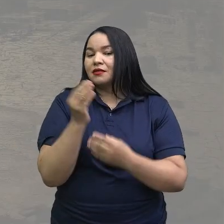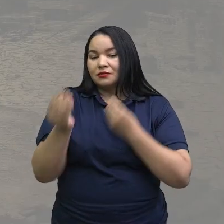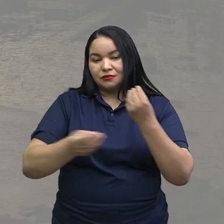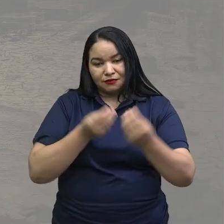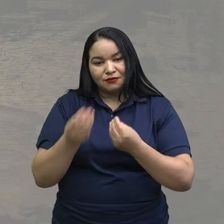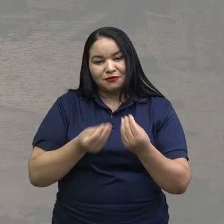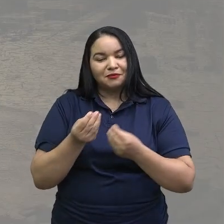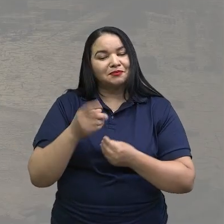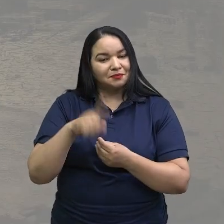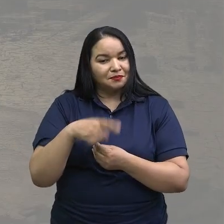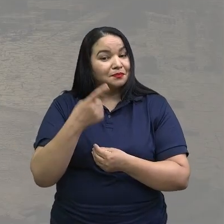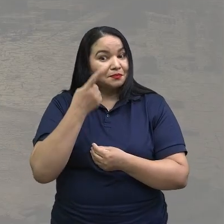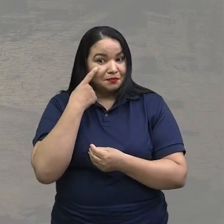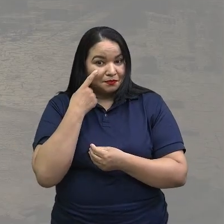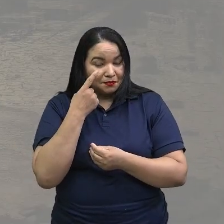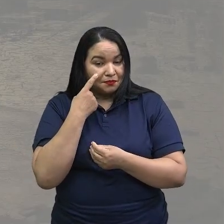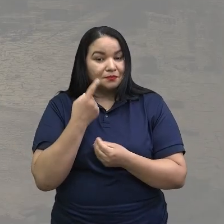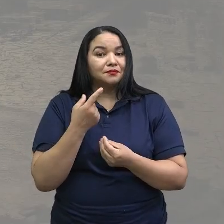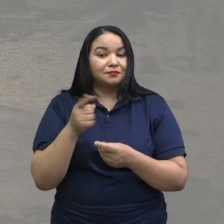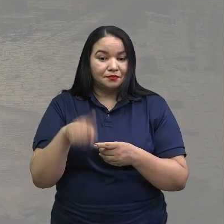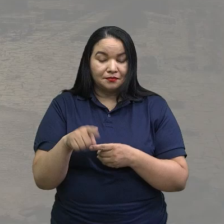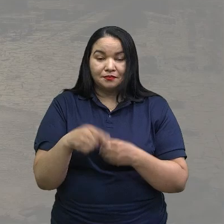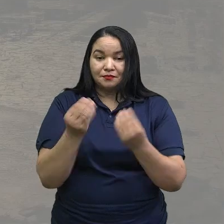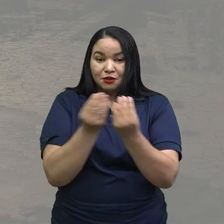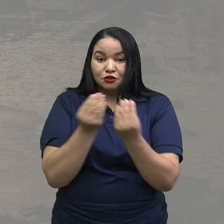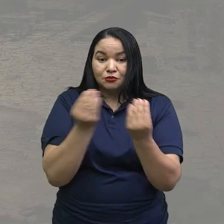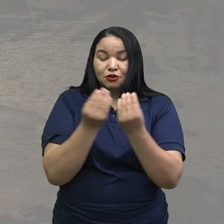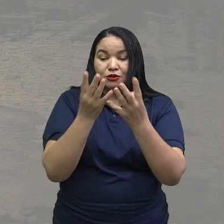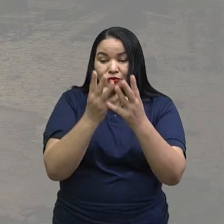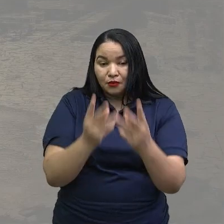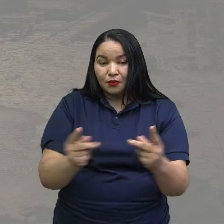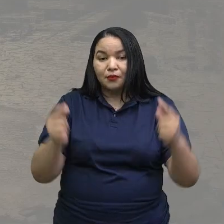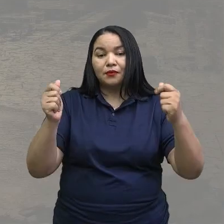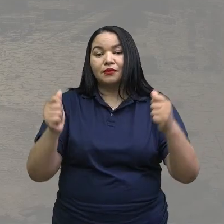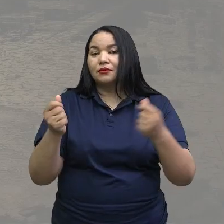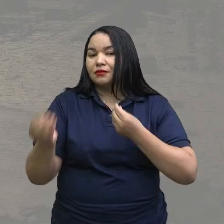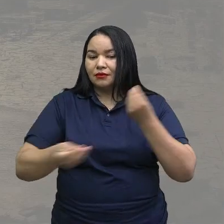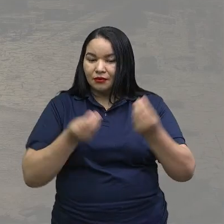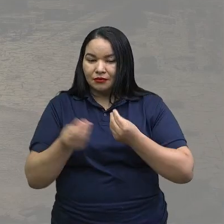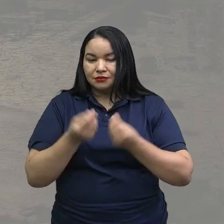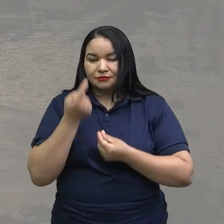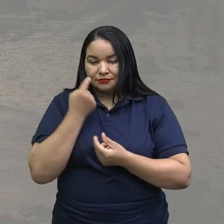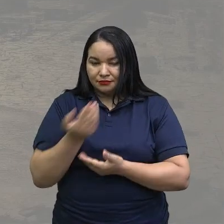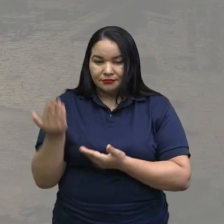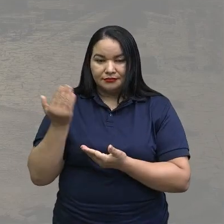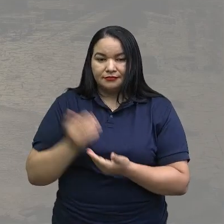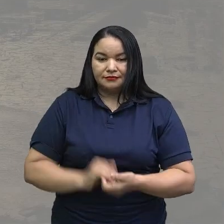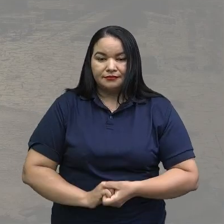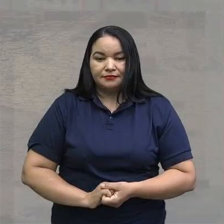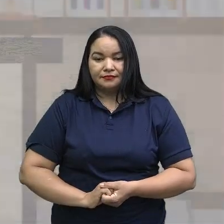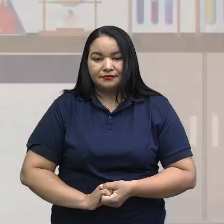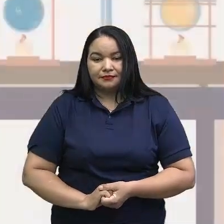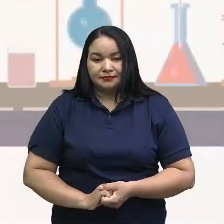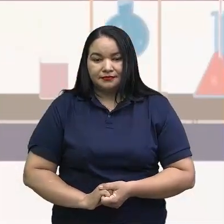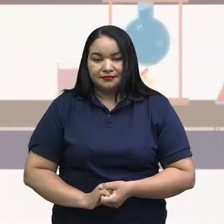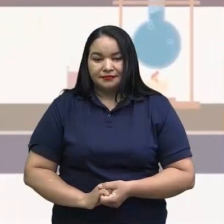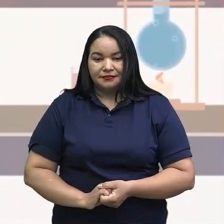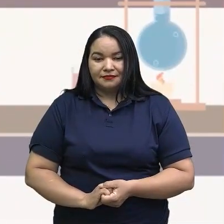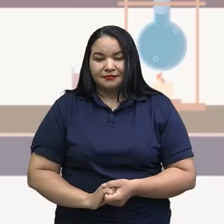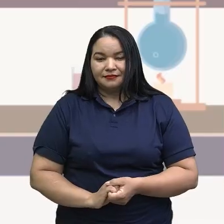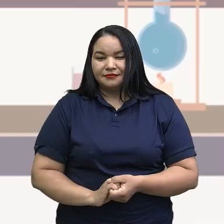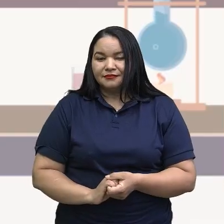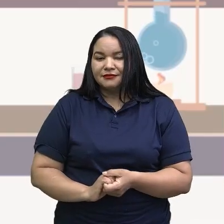fenômeno, né, esse desaparecimento dos materiais. Então, dá uma conferida aí no vídeo.